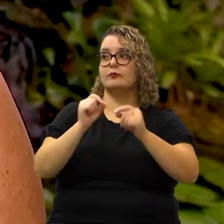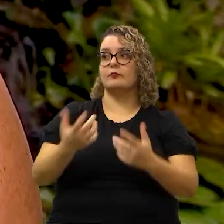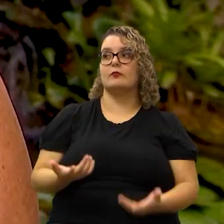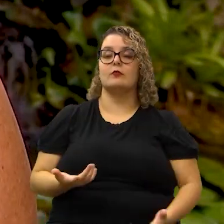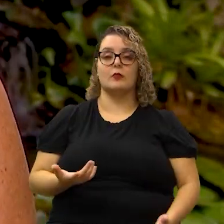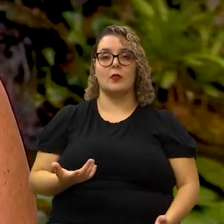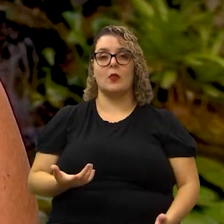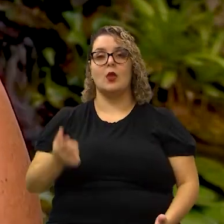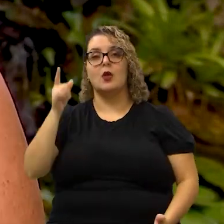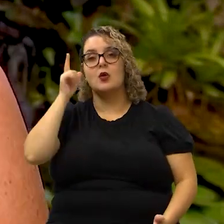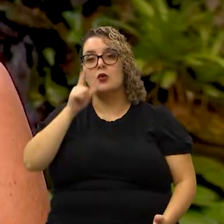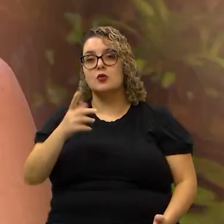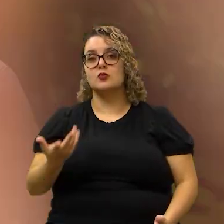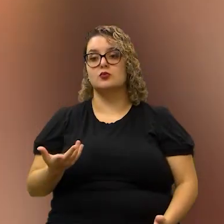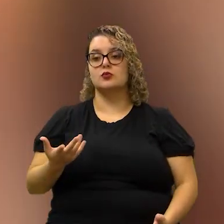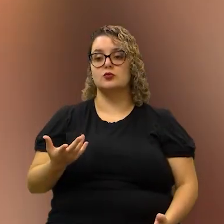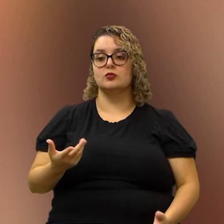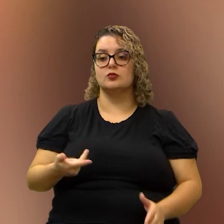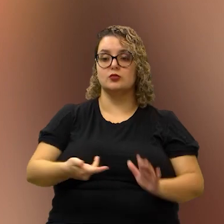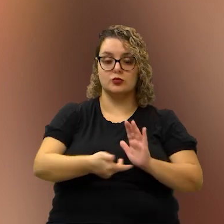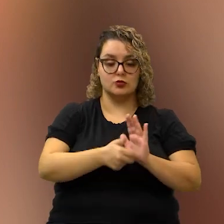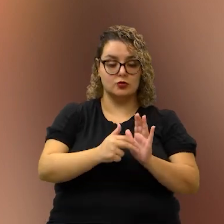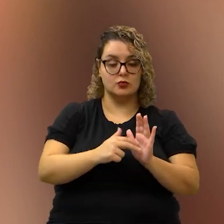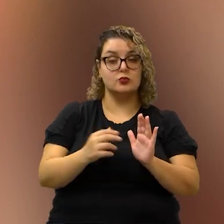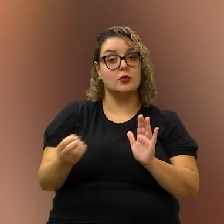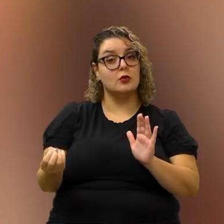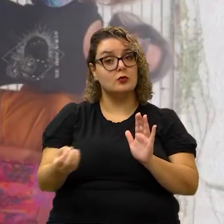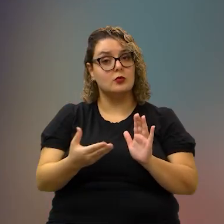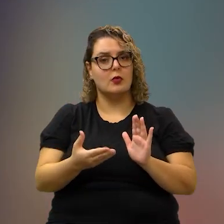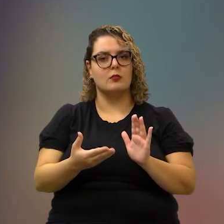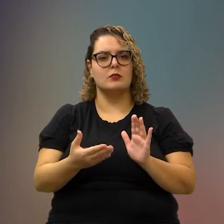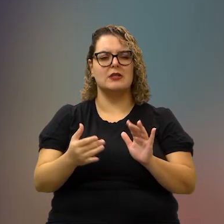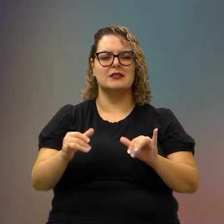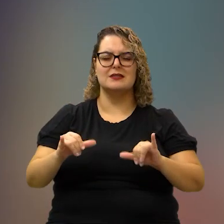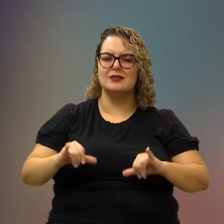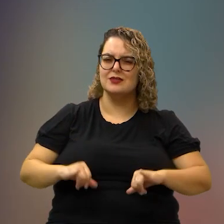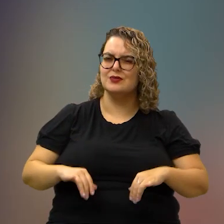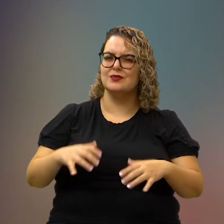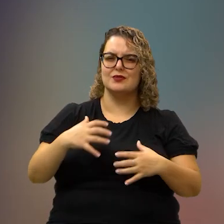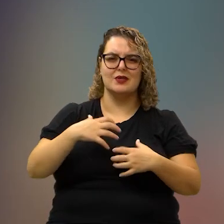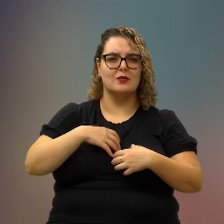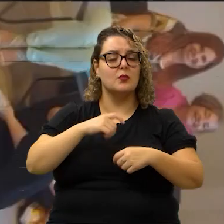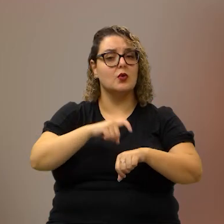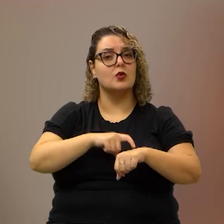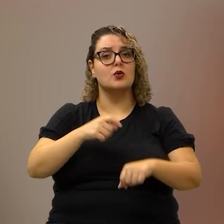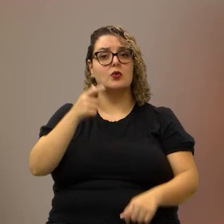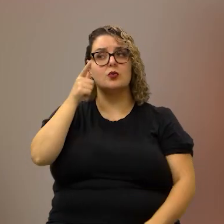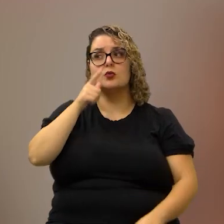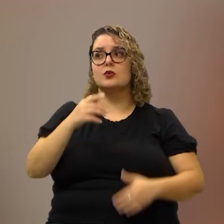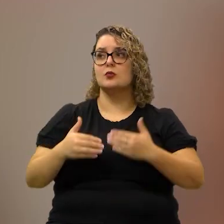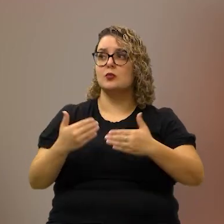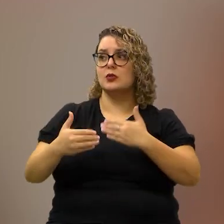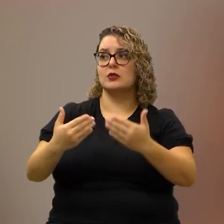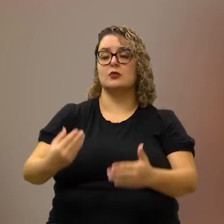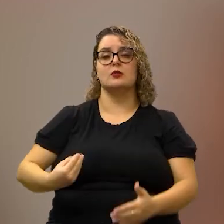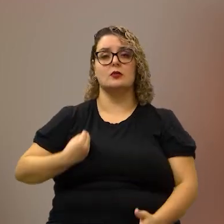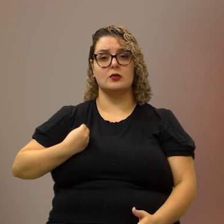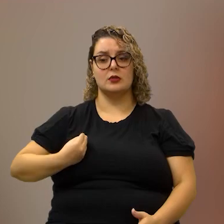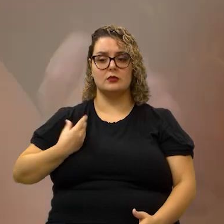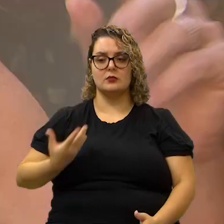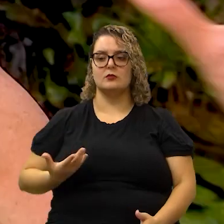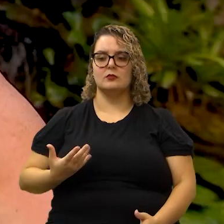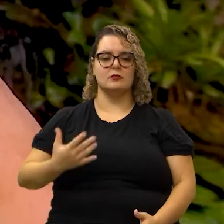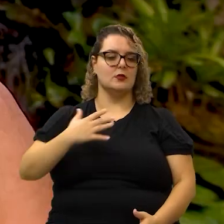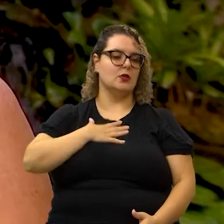quê? Dar, que elas consigam dar novos significados, né, para essas dores, para esses momentos e conseguirem prosseguir com a